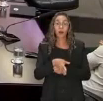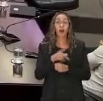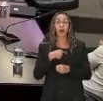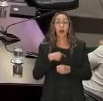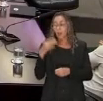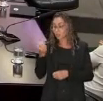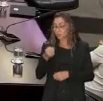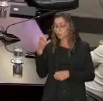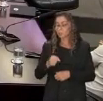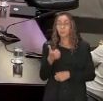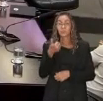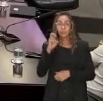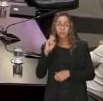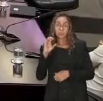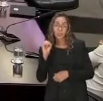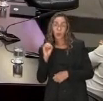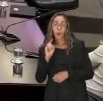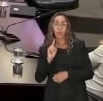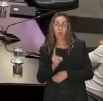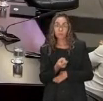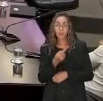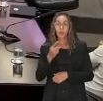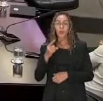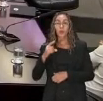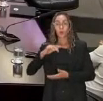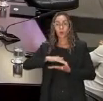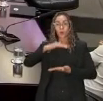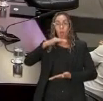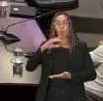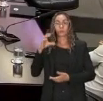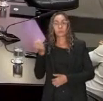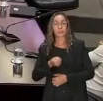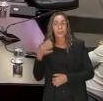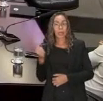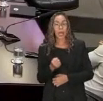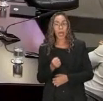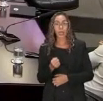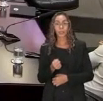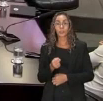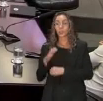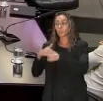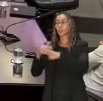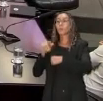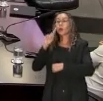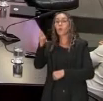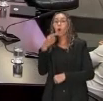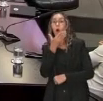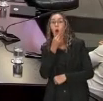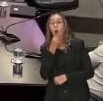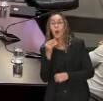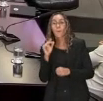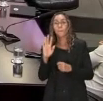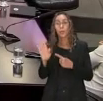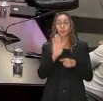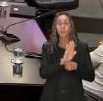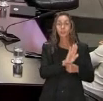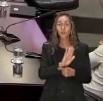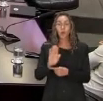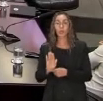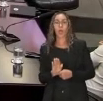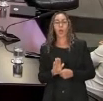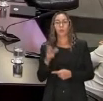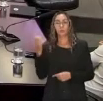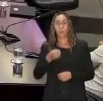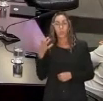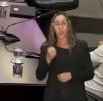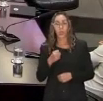leite, convidei mais outro rapaz para ajudar o rapaz a terminar de tirar o leite. Aí eles ligaram para mim na estrada, que acabaram 8h25,